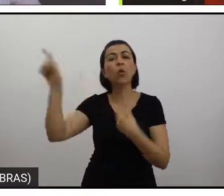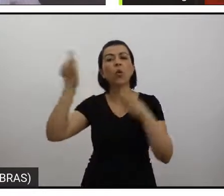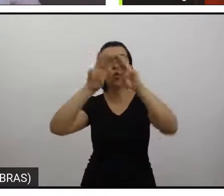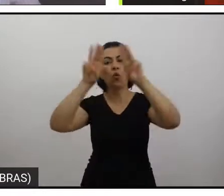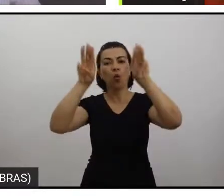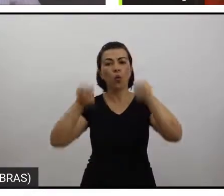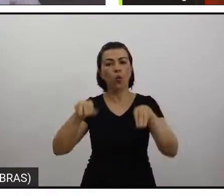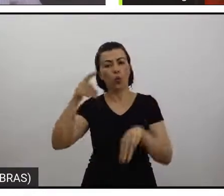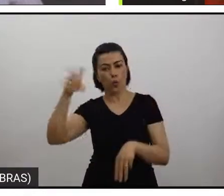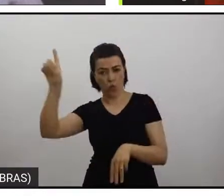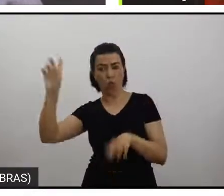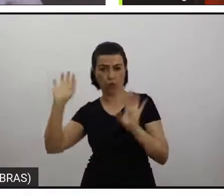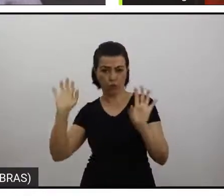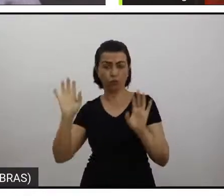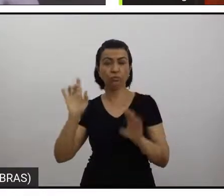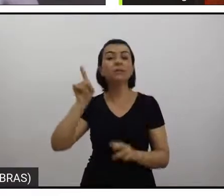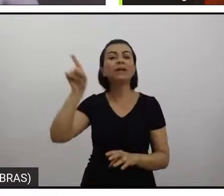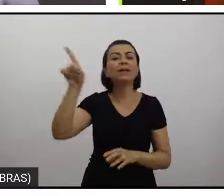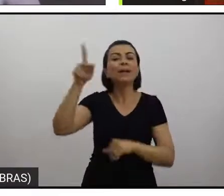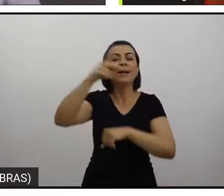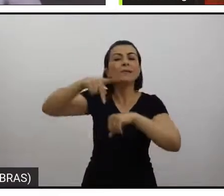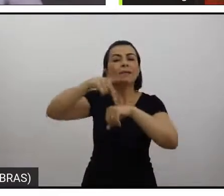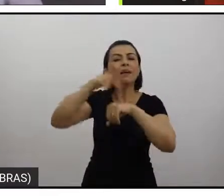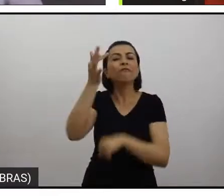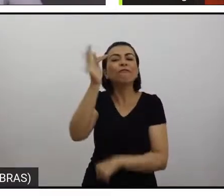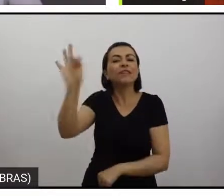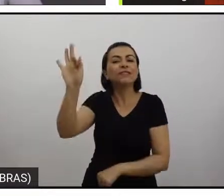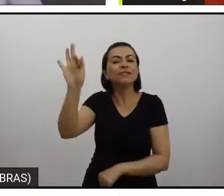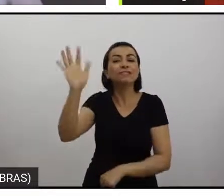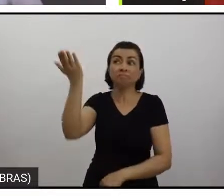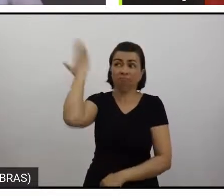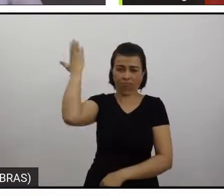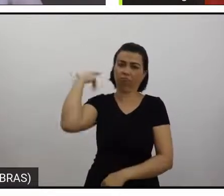d'Orsay, em Paris, quando eu morava lá, que